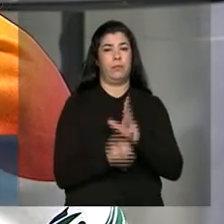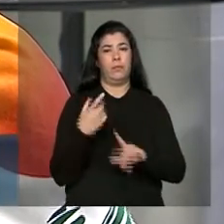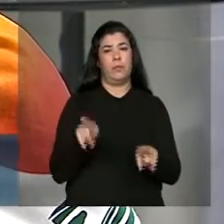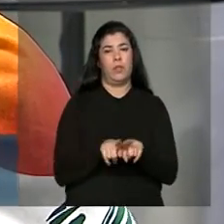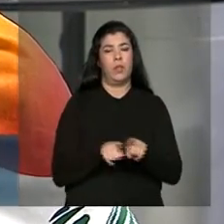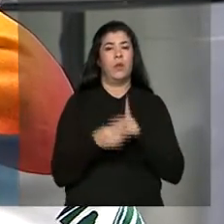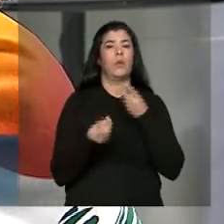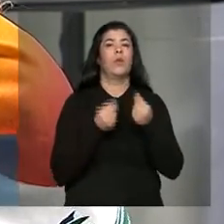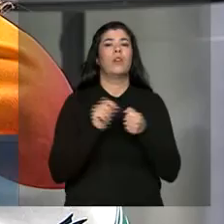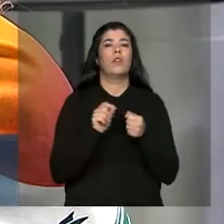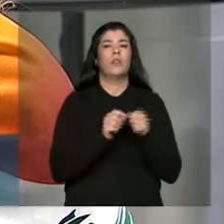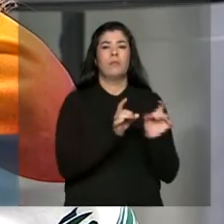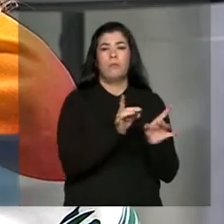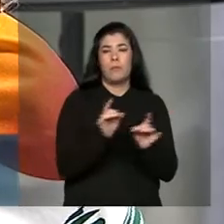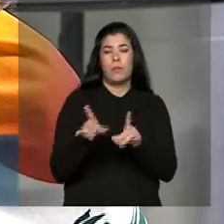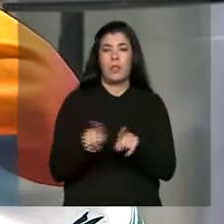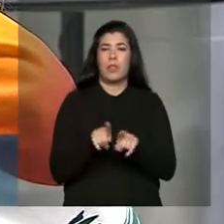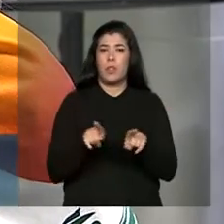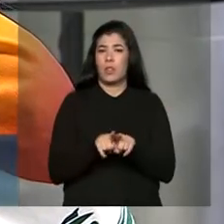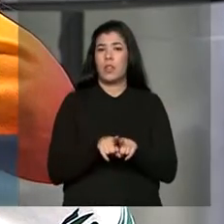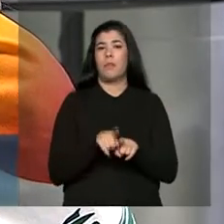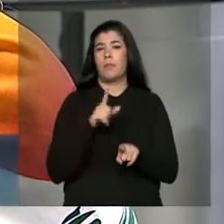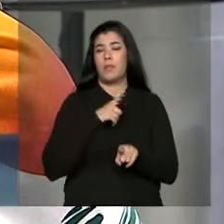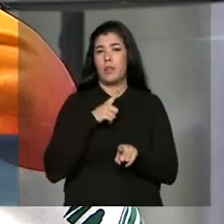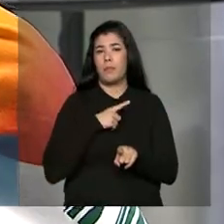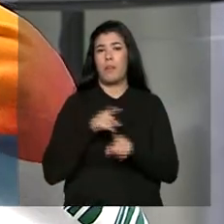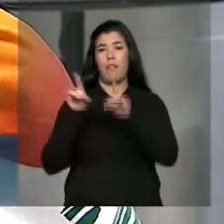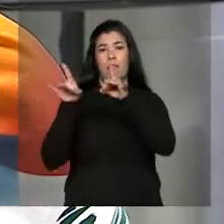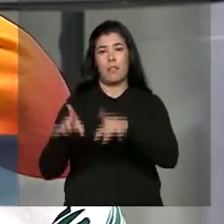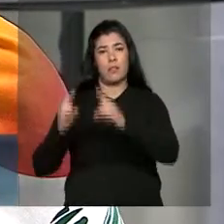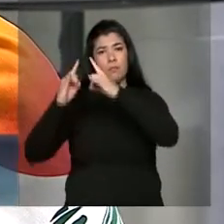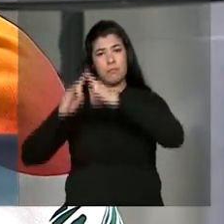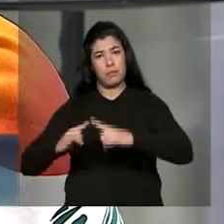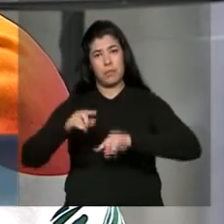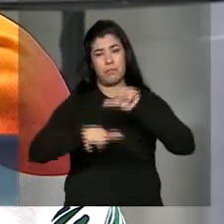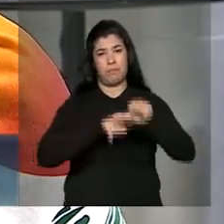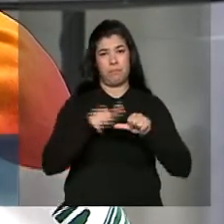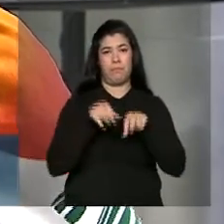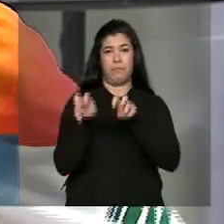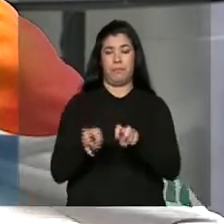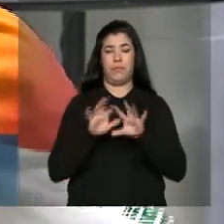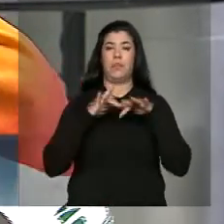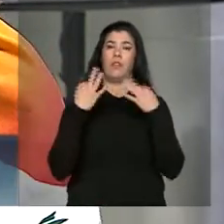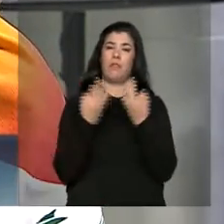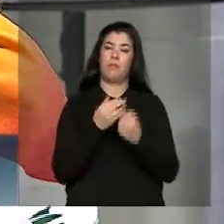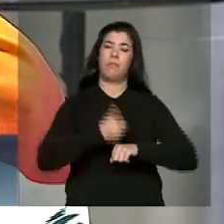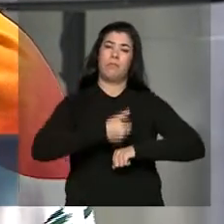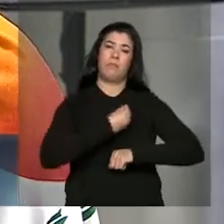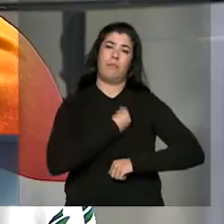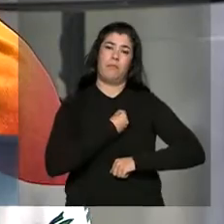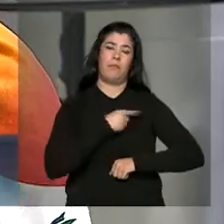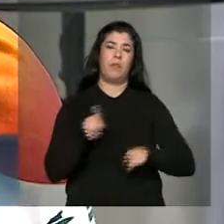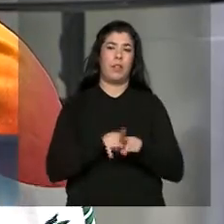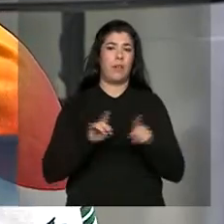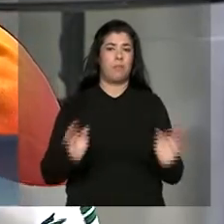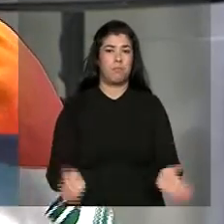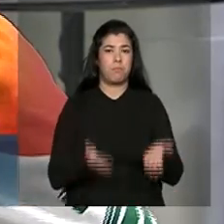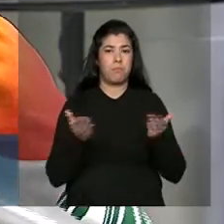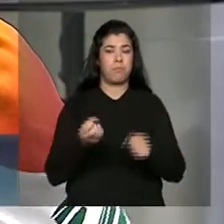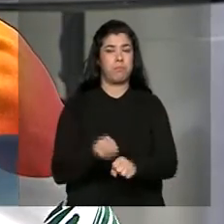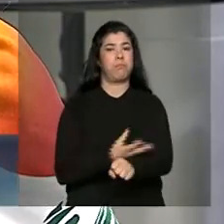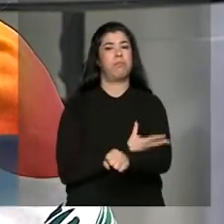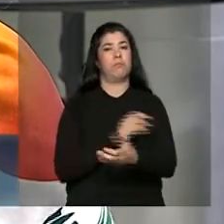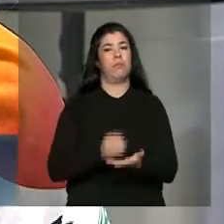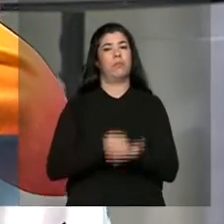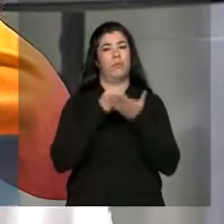né, para vender, para sair mesmo do assentamento, para a nossa qualidade de vida. Então, assim, é um incentivo